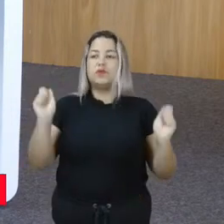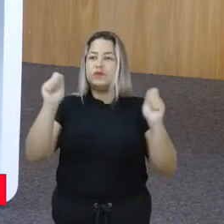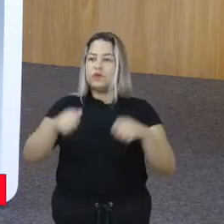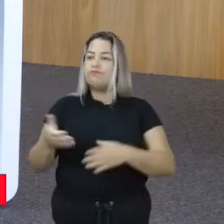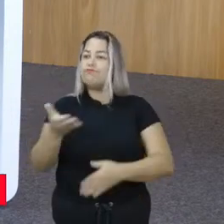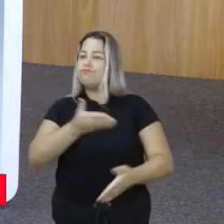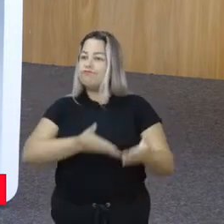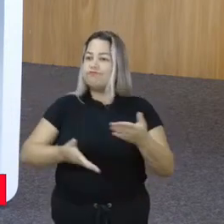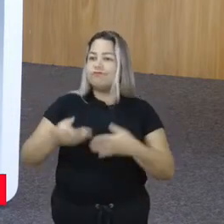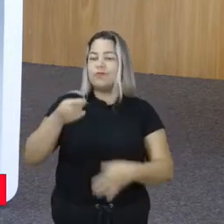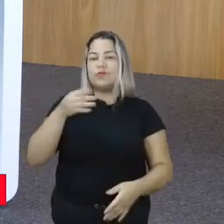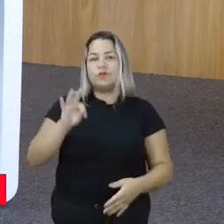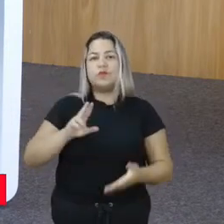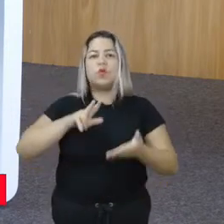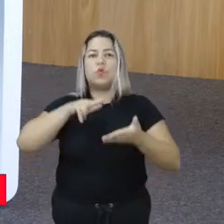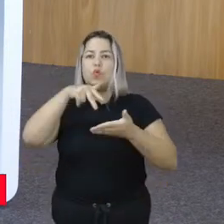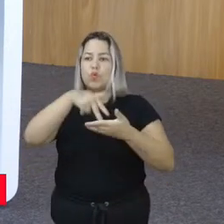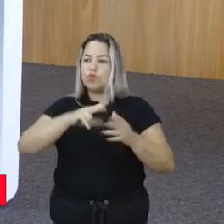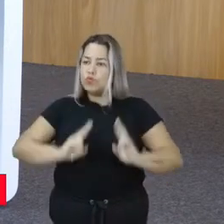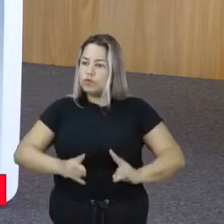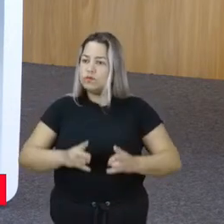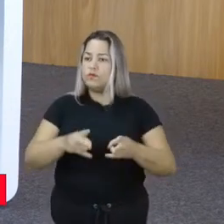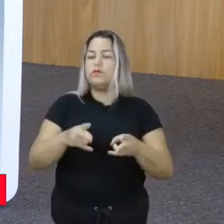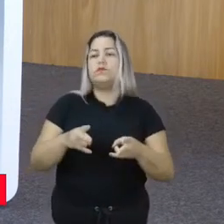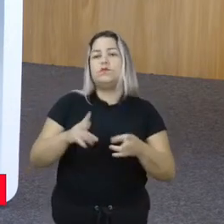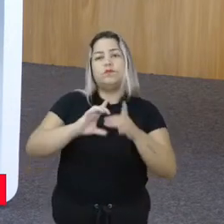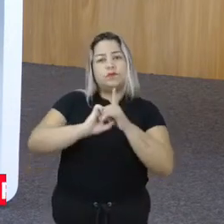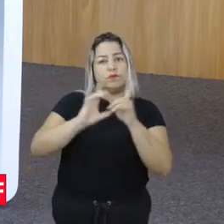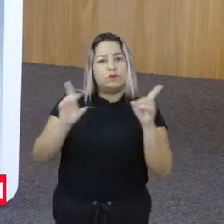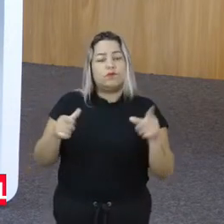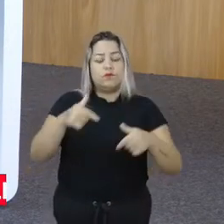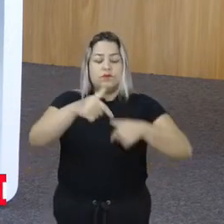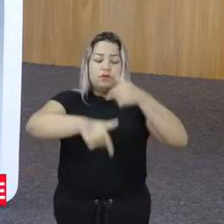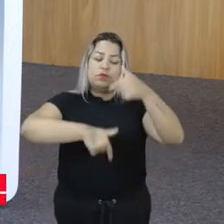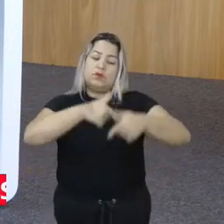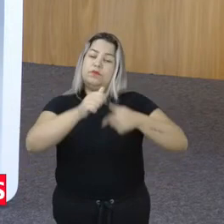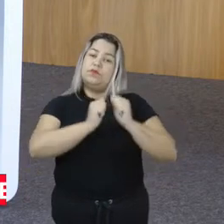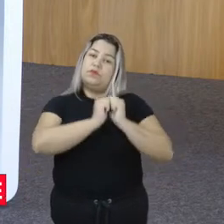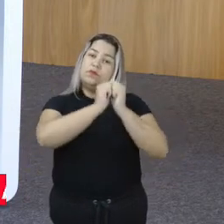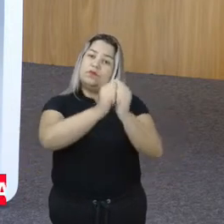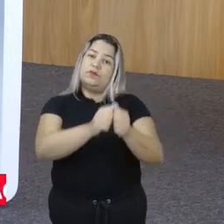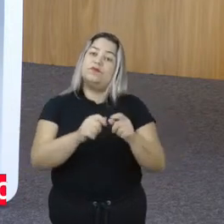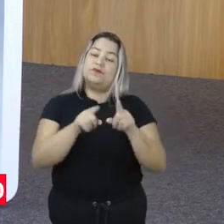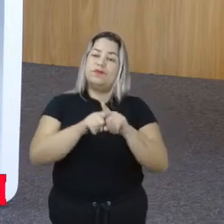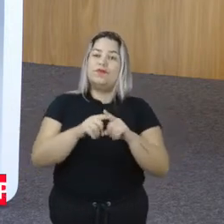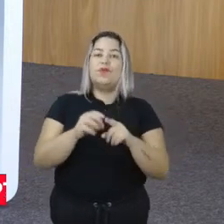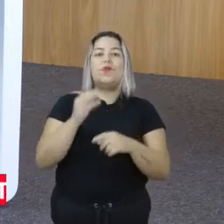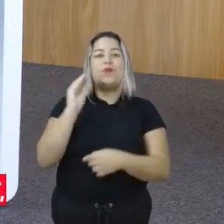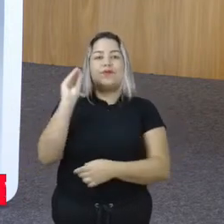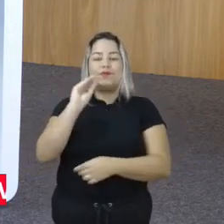para manter a democracia de pé e para ter um governo que olha para o povo trabalhador. Tamo junto aí. Obrigadão,